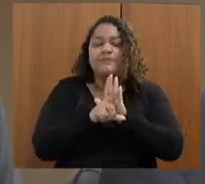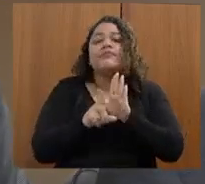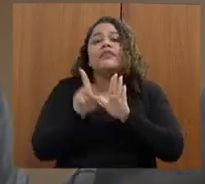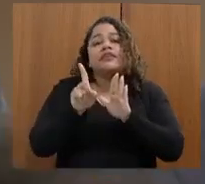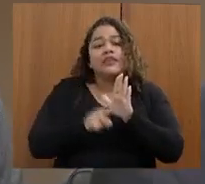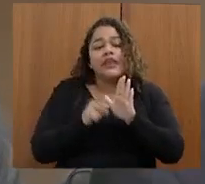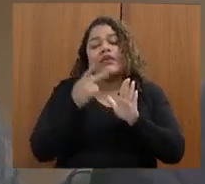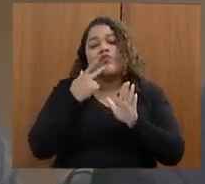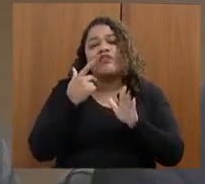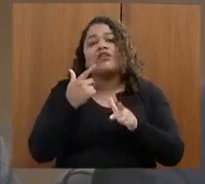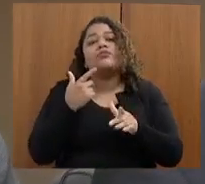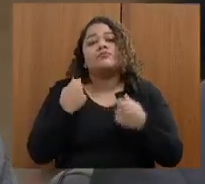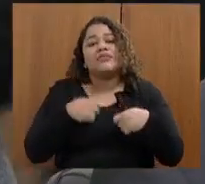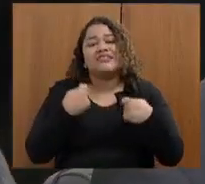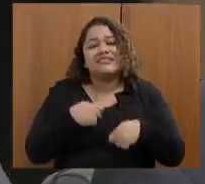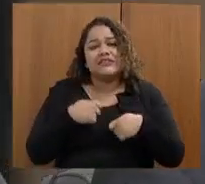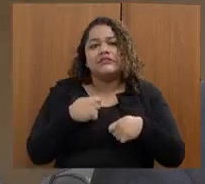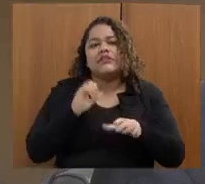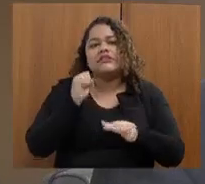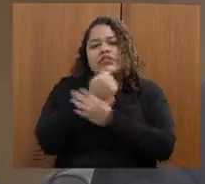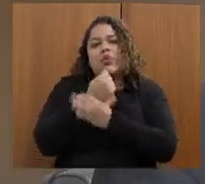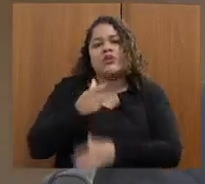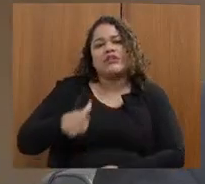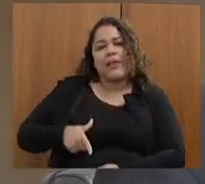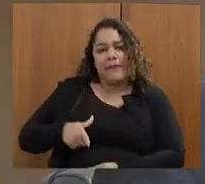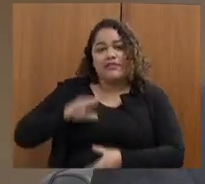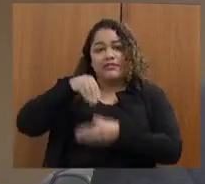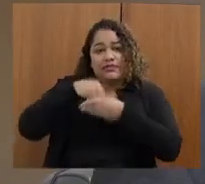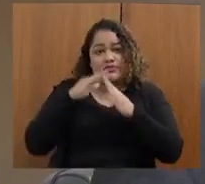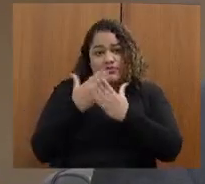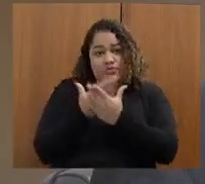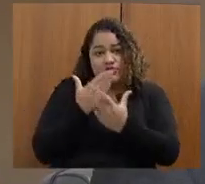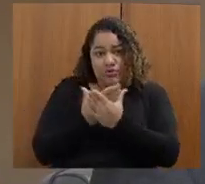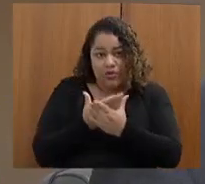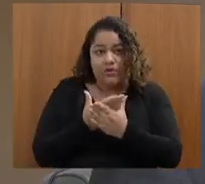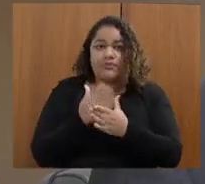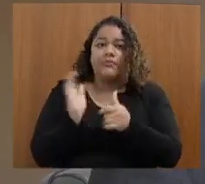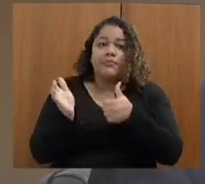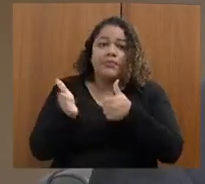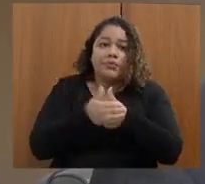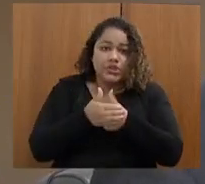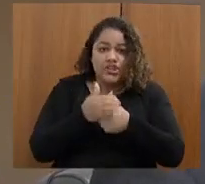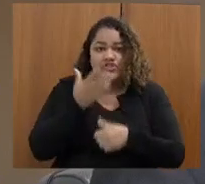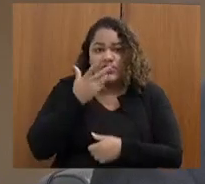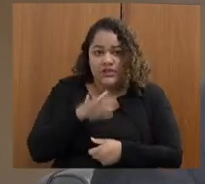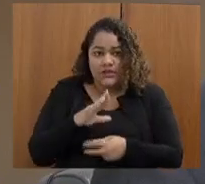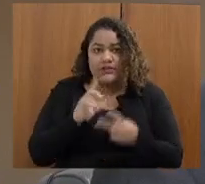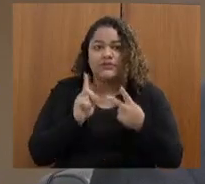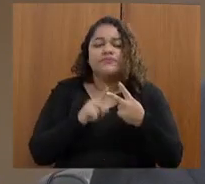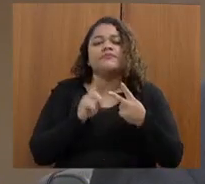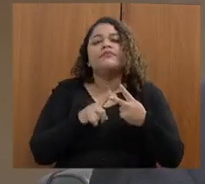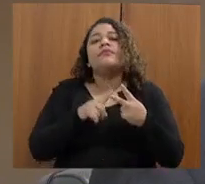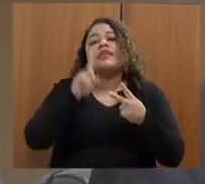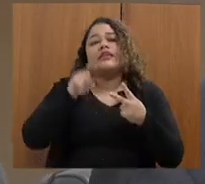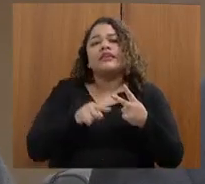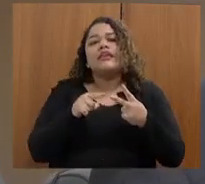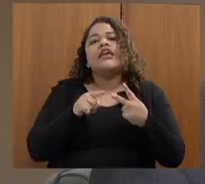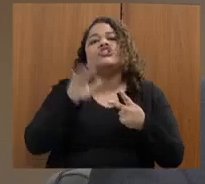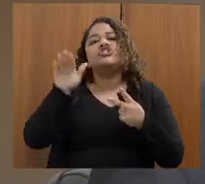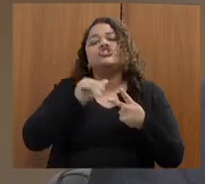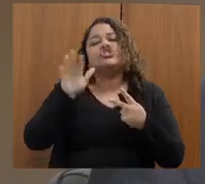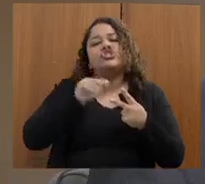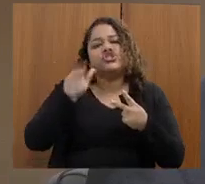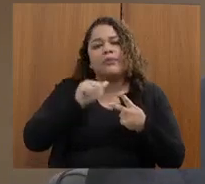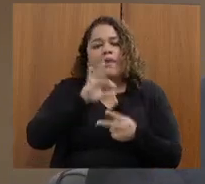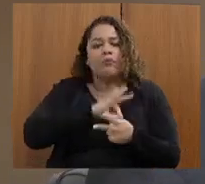crianças um segundo falando a respeito da reconvocação de policiais da reserva para atuarem no policiamento escolar e